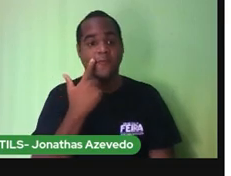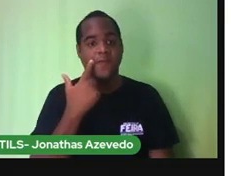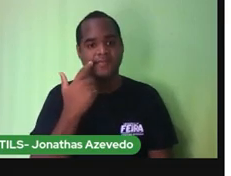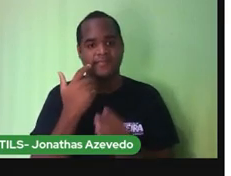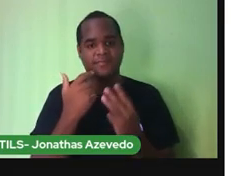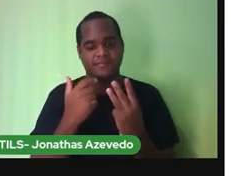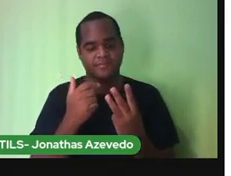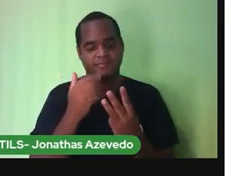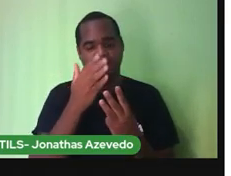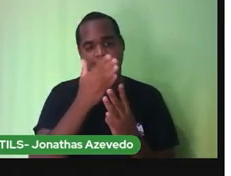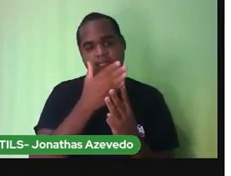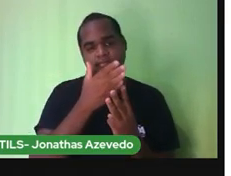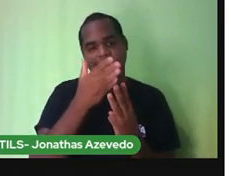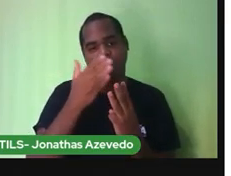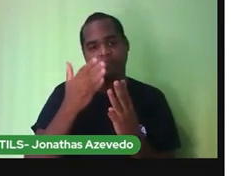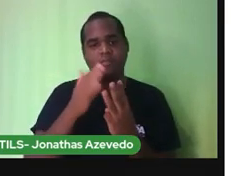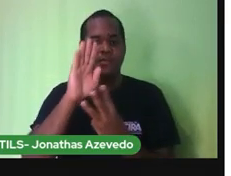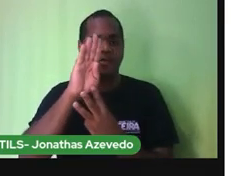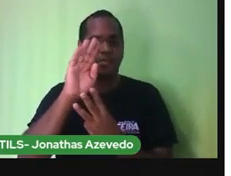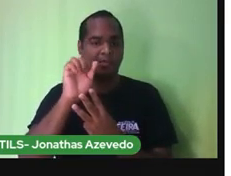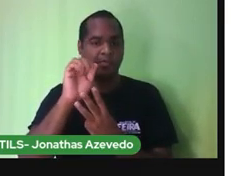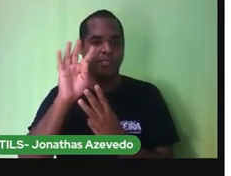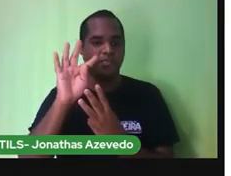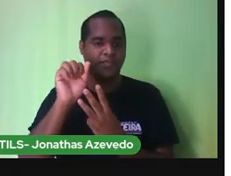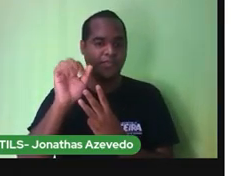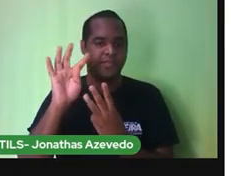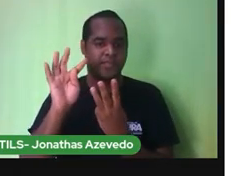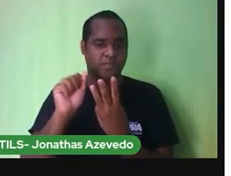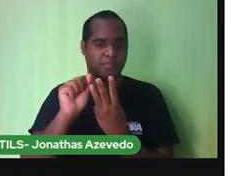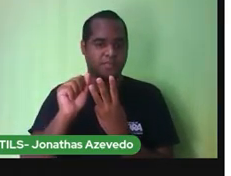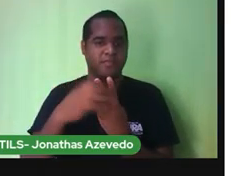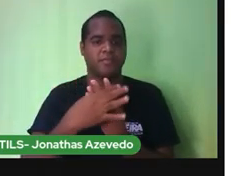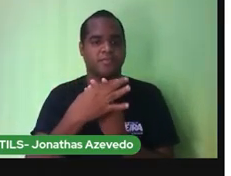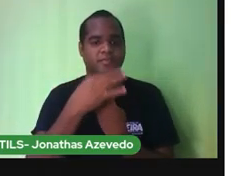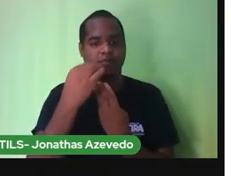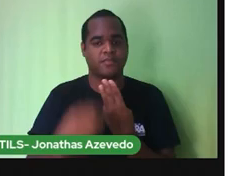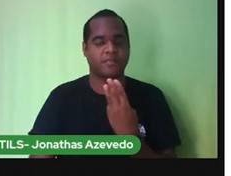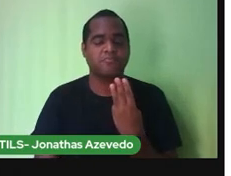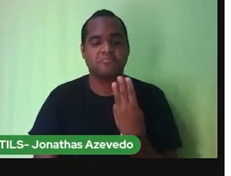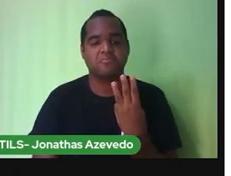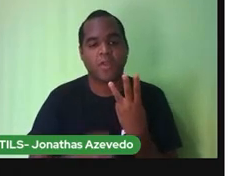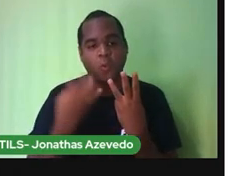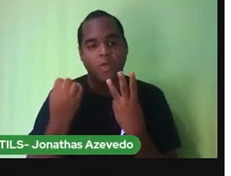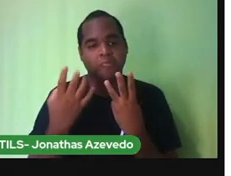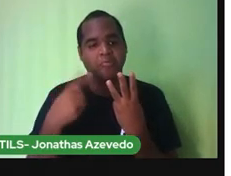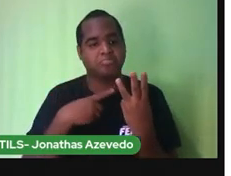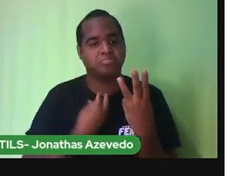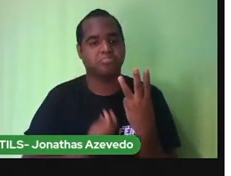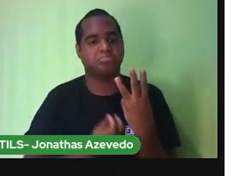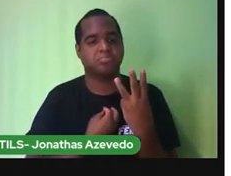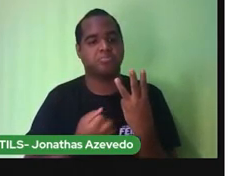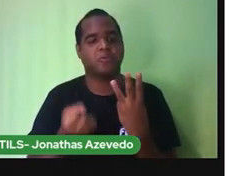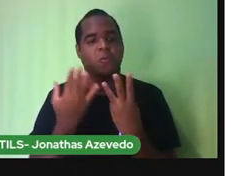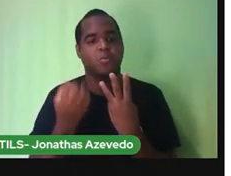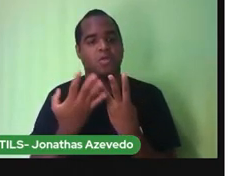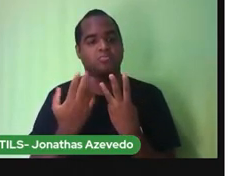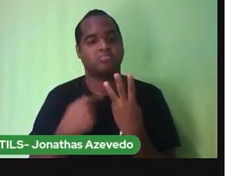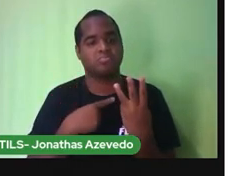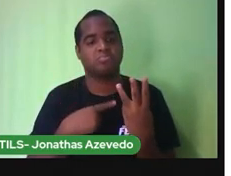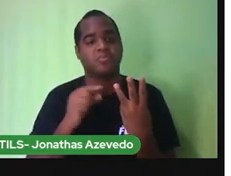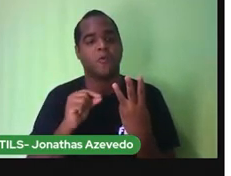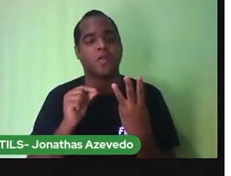Oi ba ba tá tá tá e quantas pedacinhos quantas sílabas tem a palavra